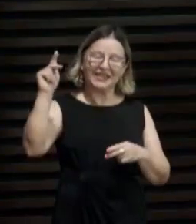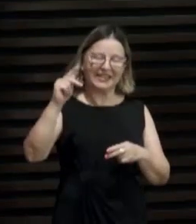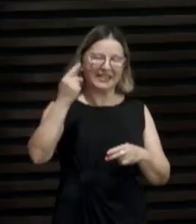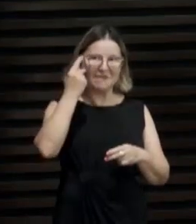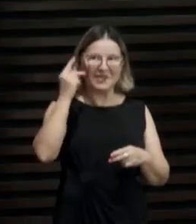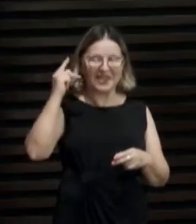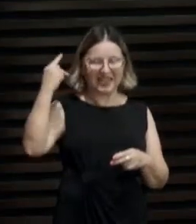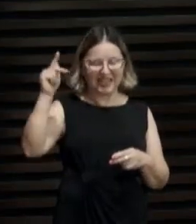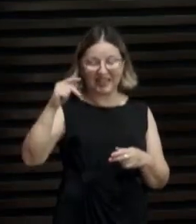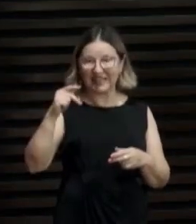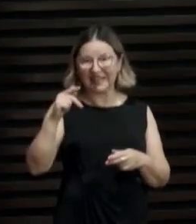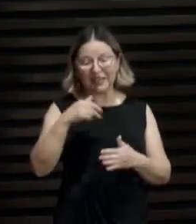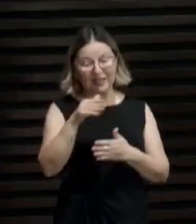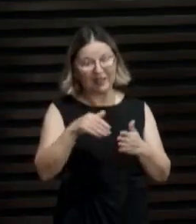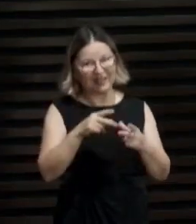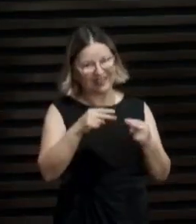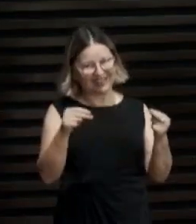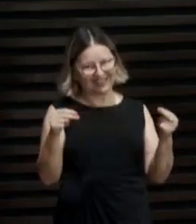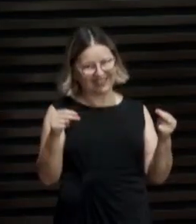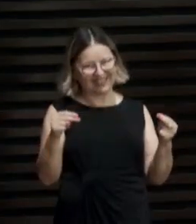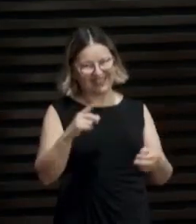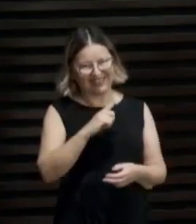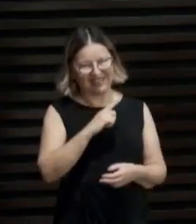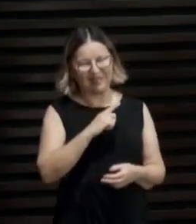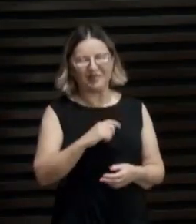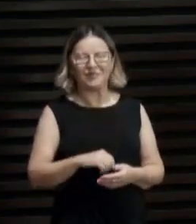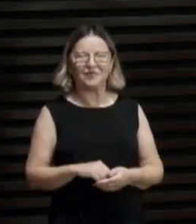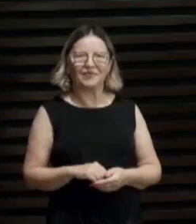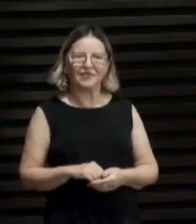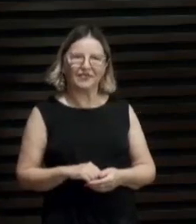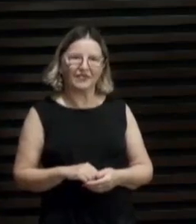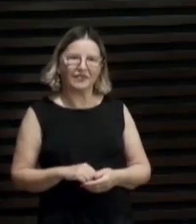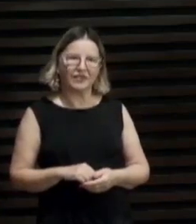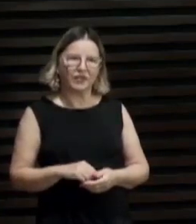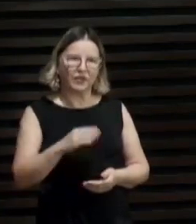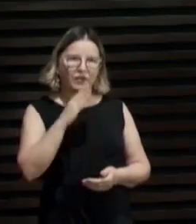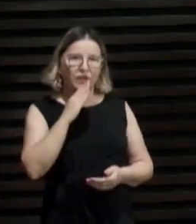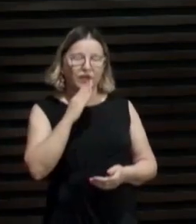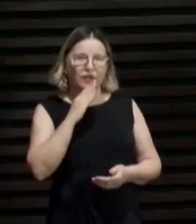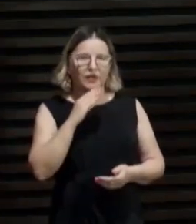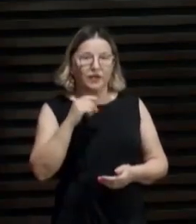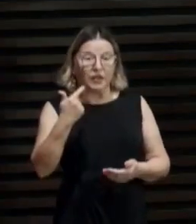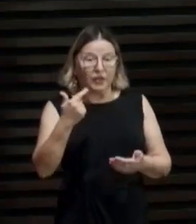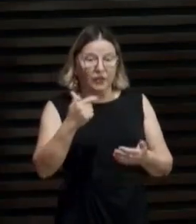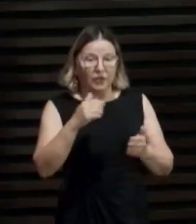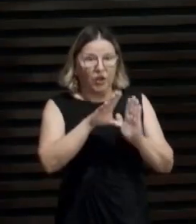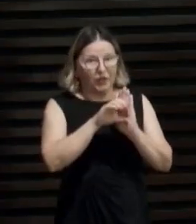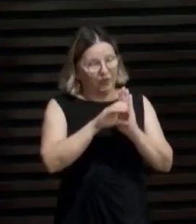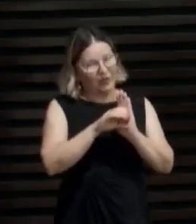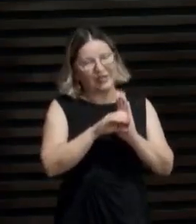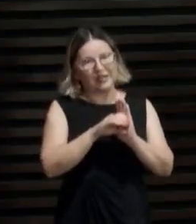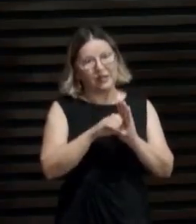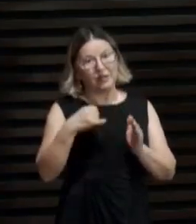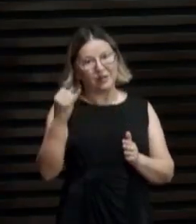diz Romanos 11:36. E aí nós podemos conhecer dois conceitos importantes para nós nesse